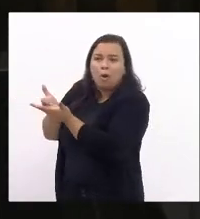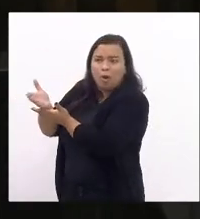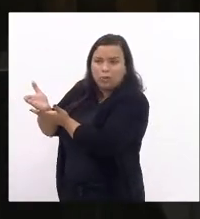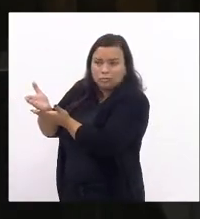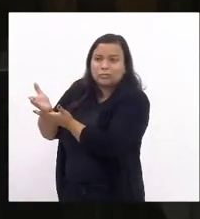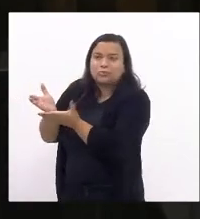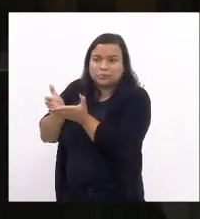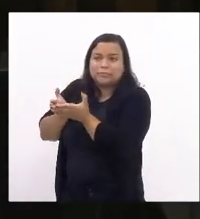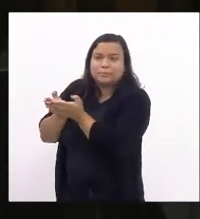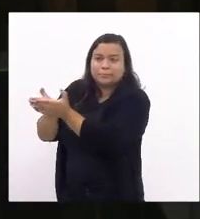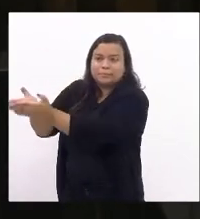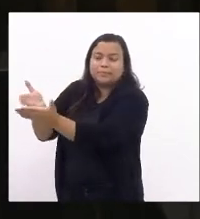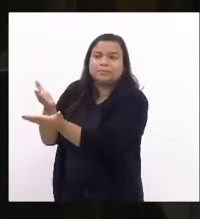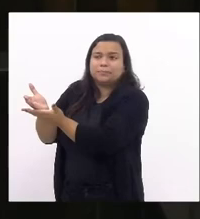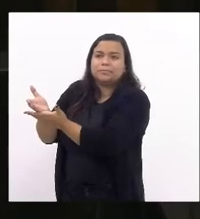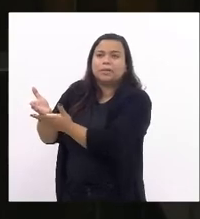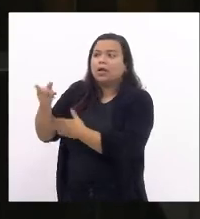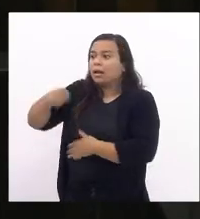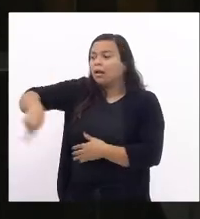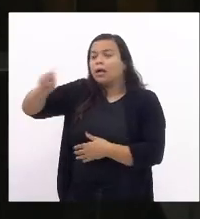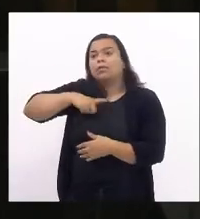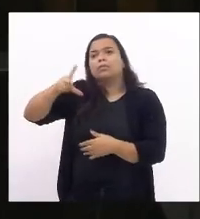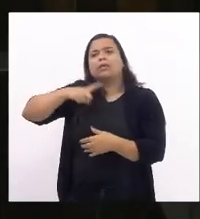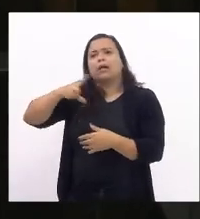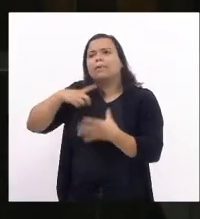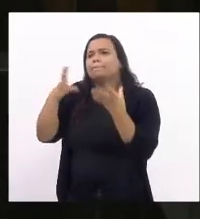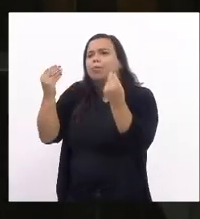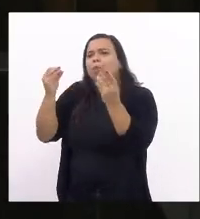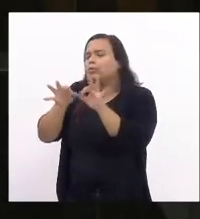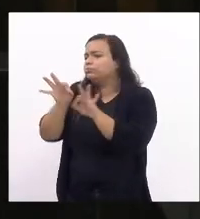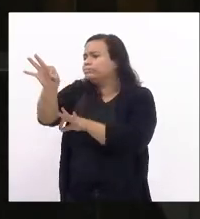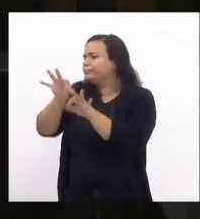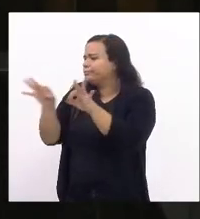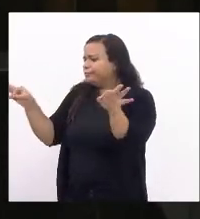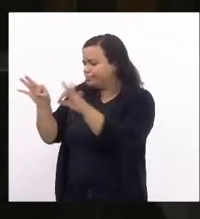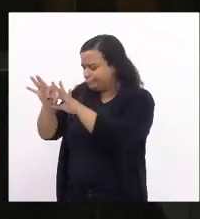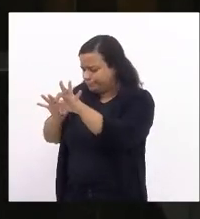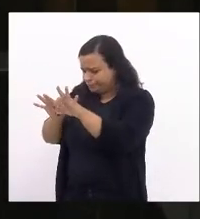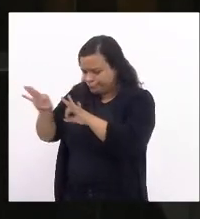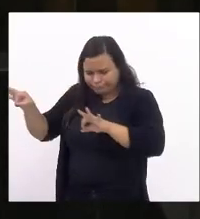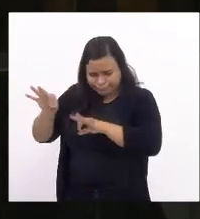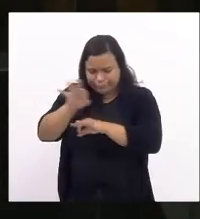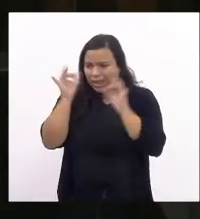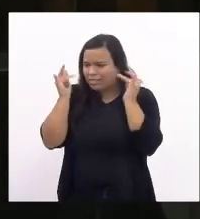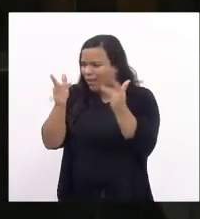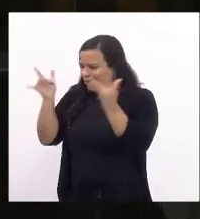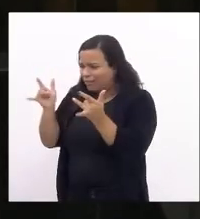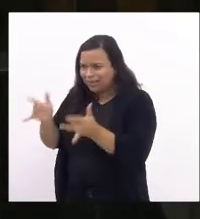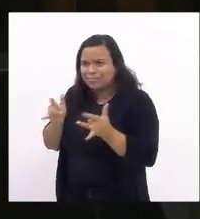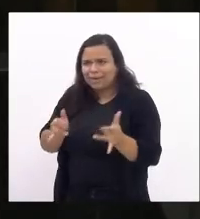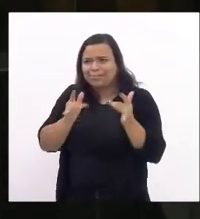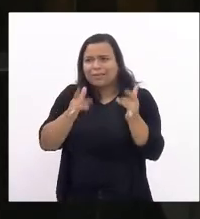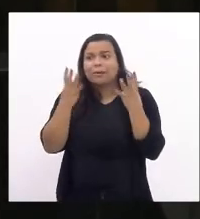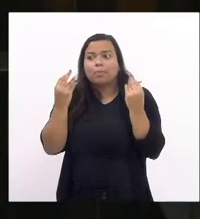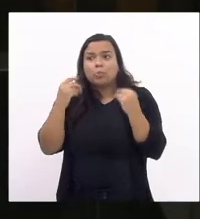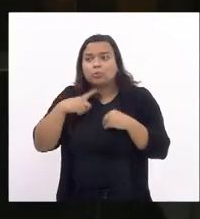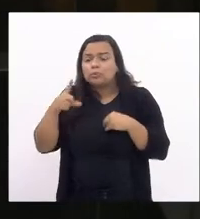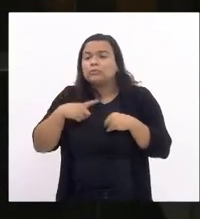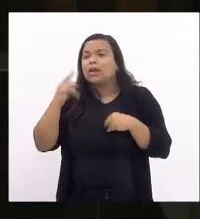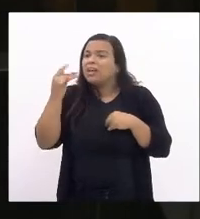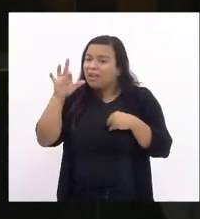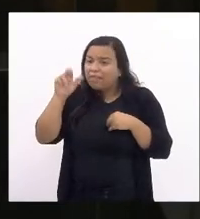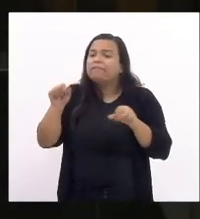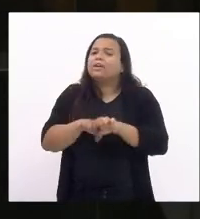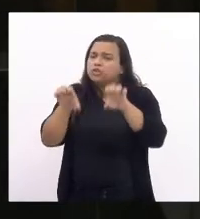milhares de metros quadrados abandonados, com infraestrutura. Construir habitação de